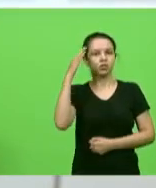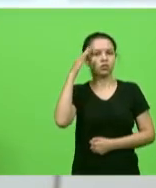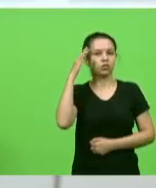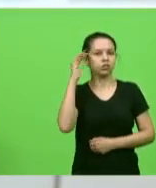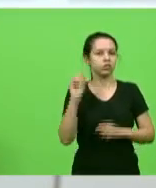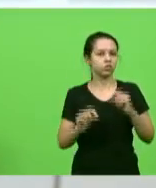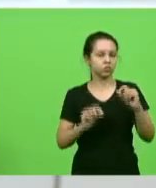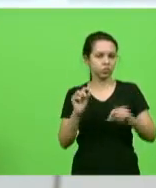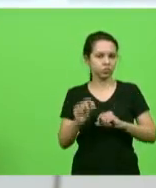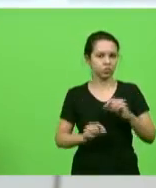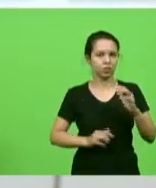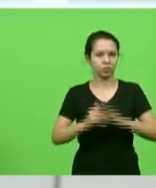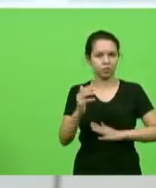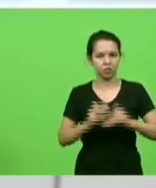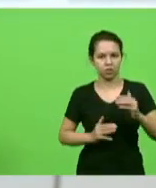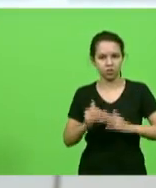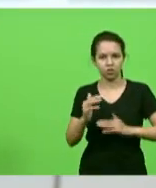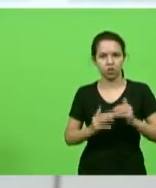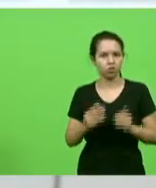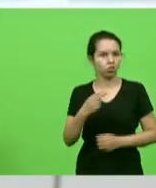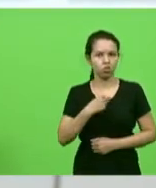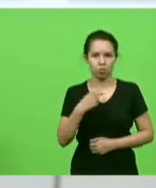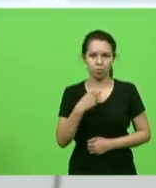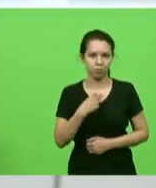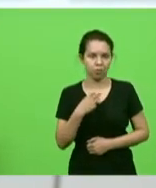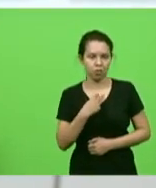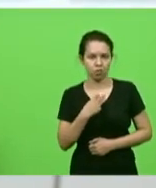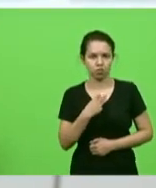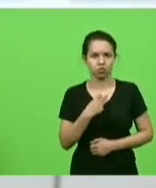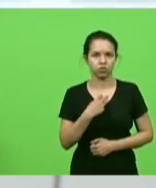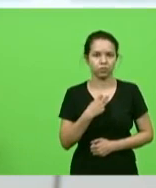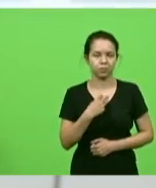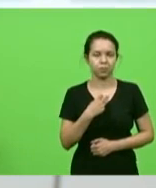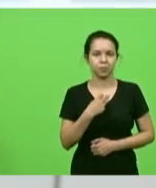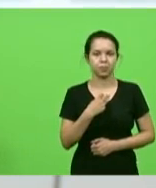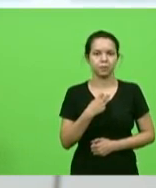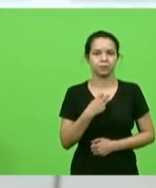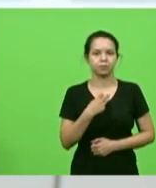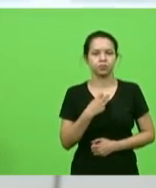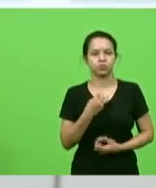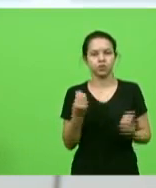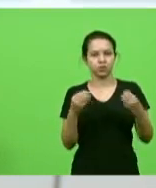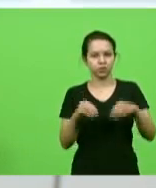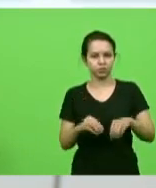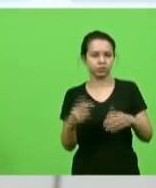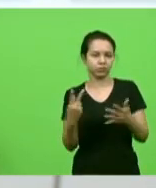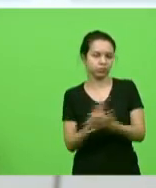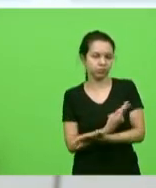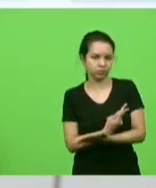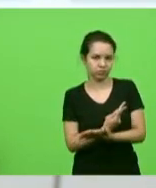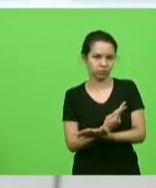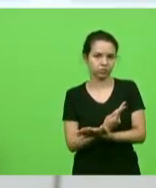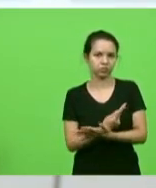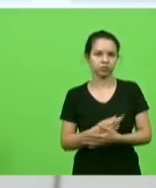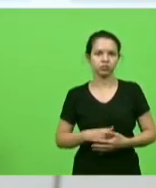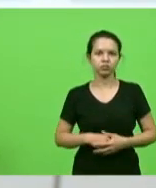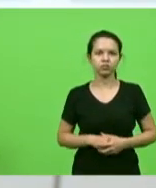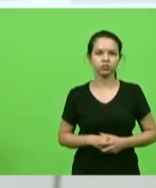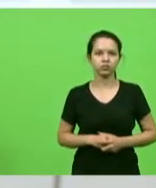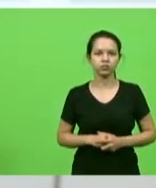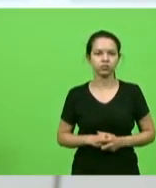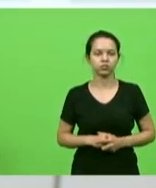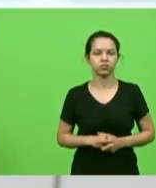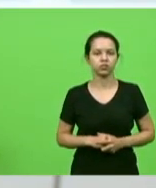que sua prática não pode considerar ensejar ilicitude para esclarecer